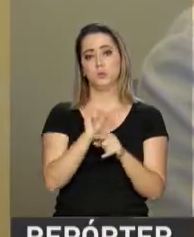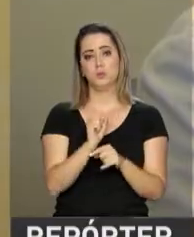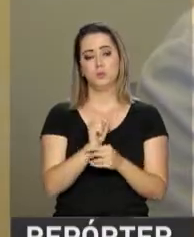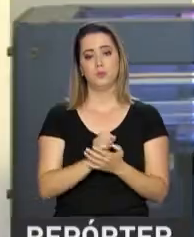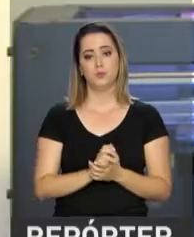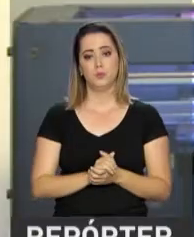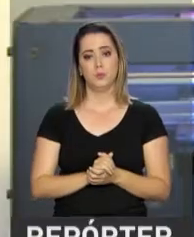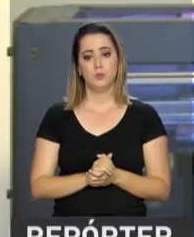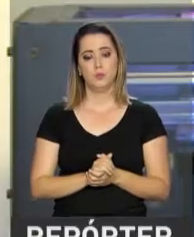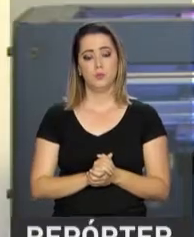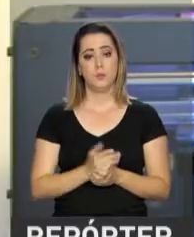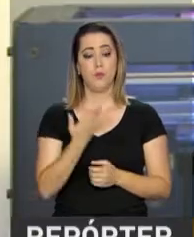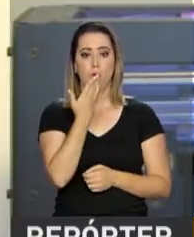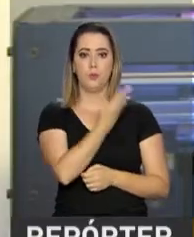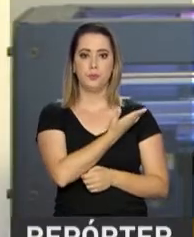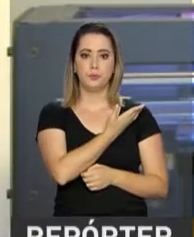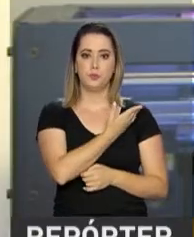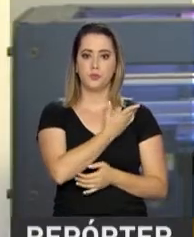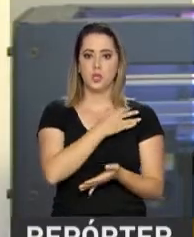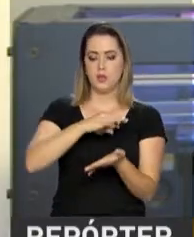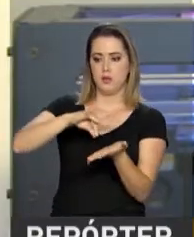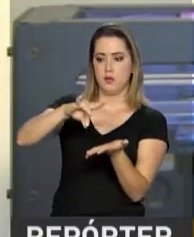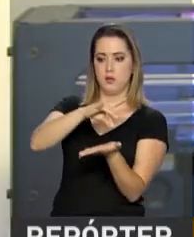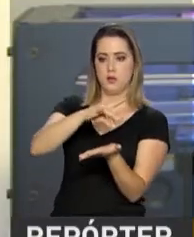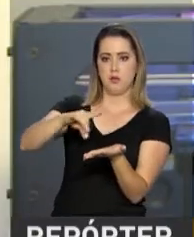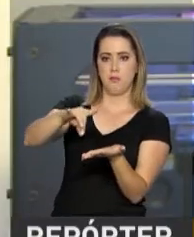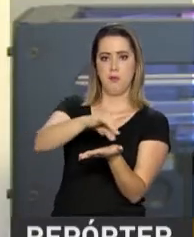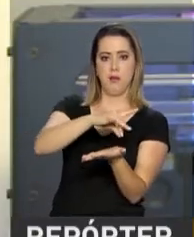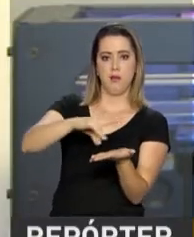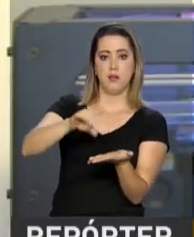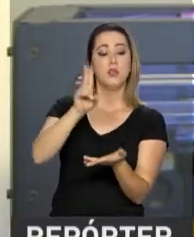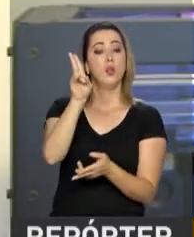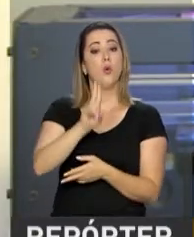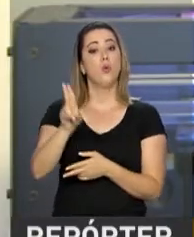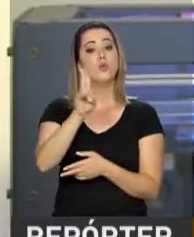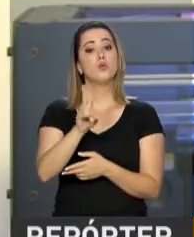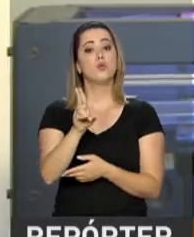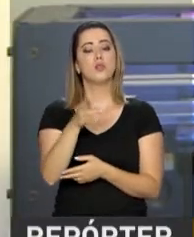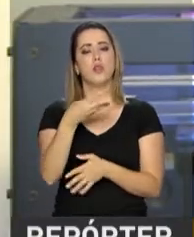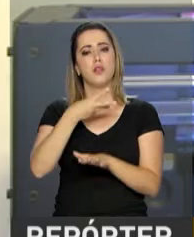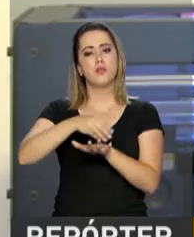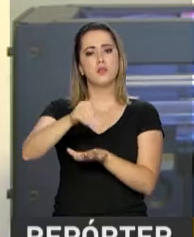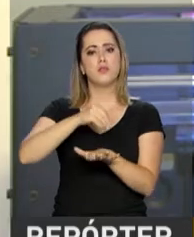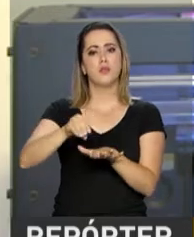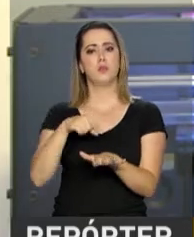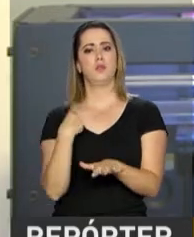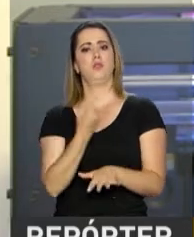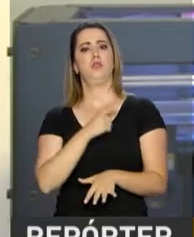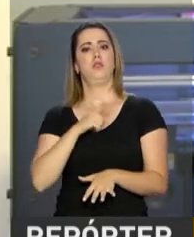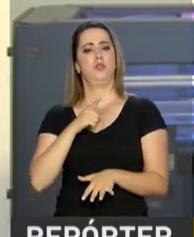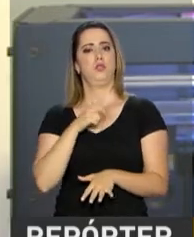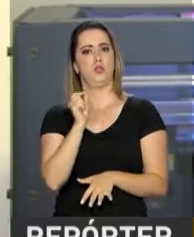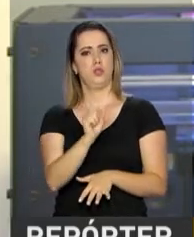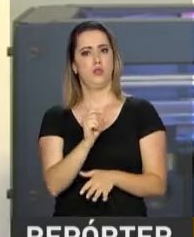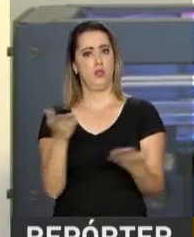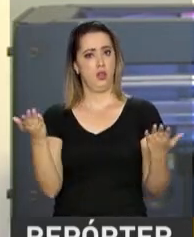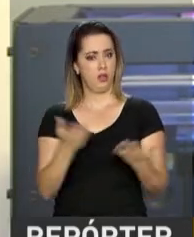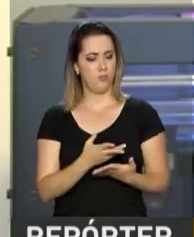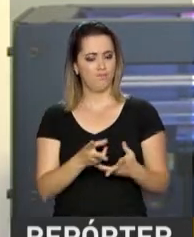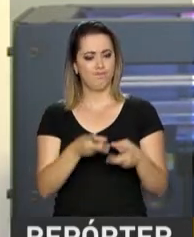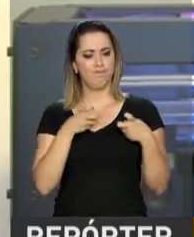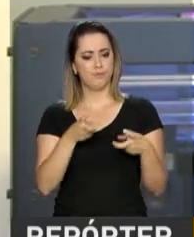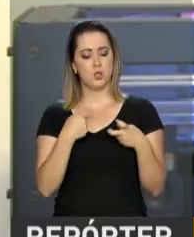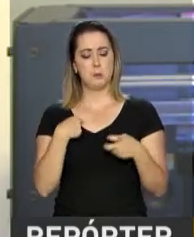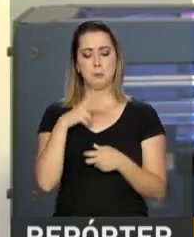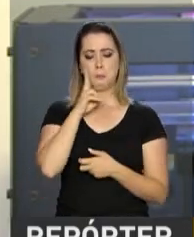sanguíneos ela veio a utilização dessas informações que eles têm que até hoje interpretava a partir dos